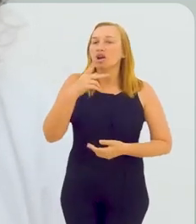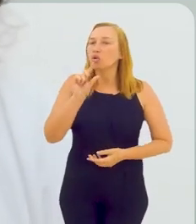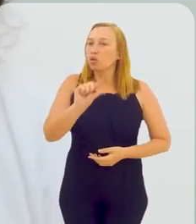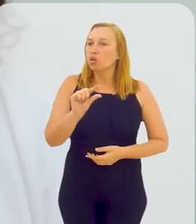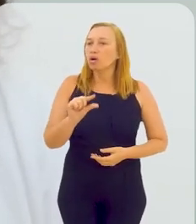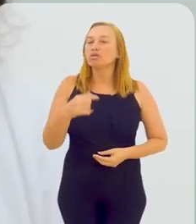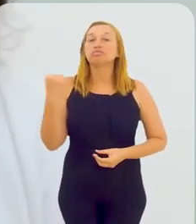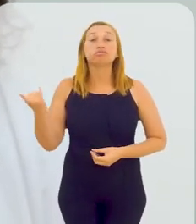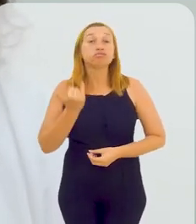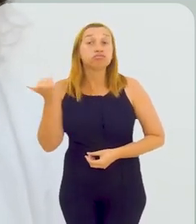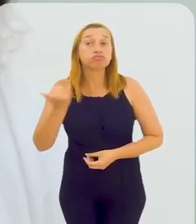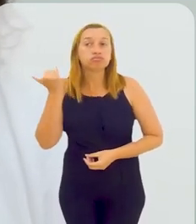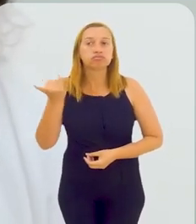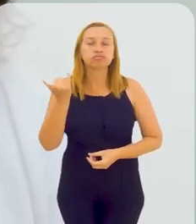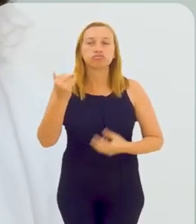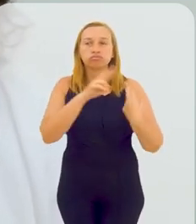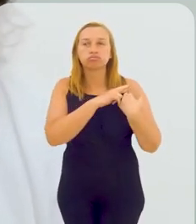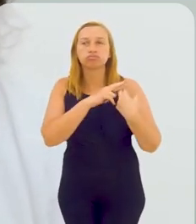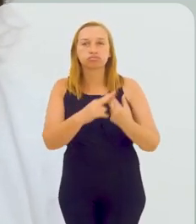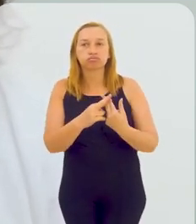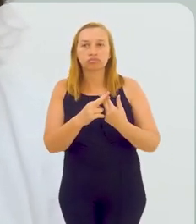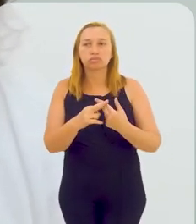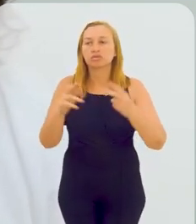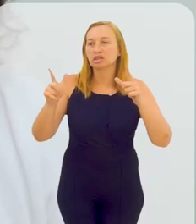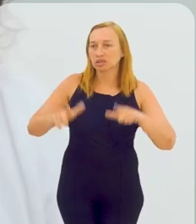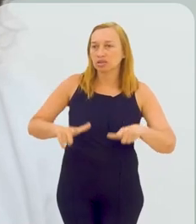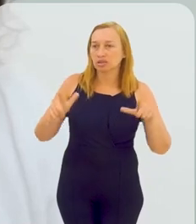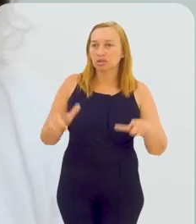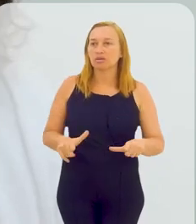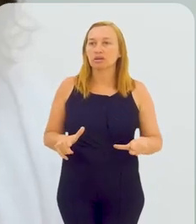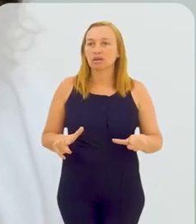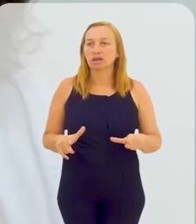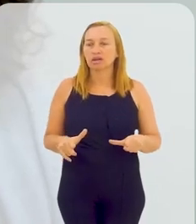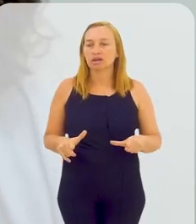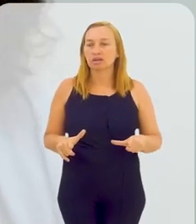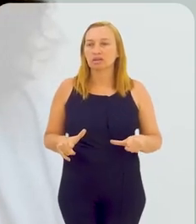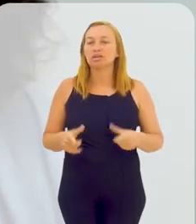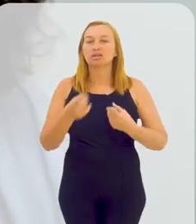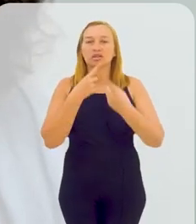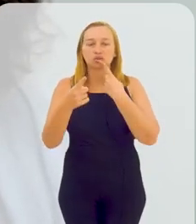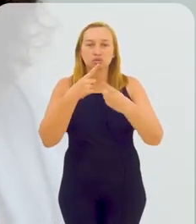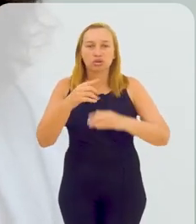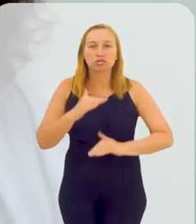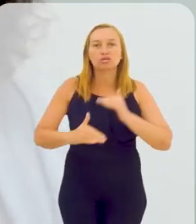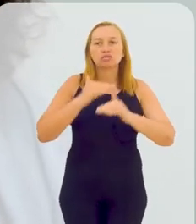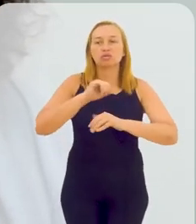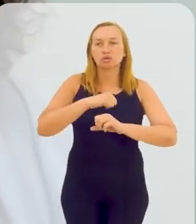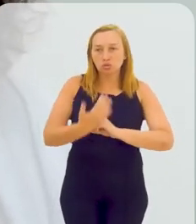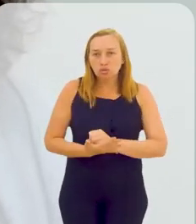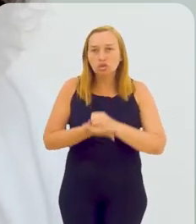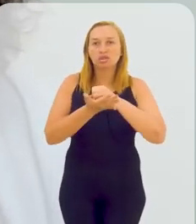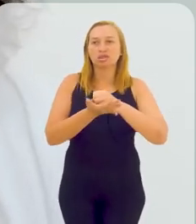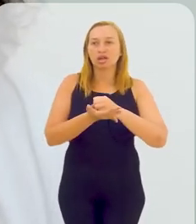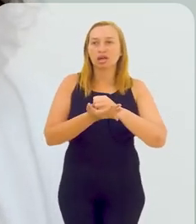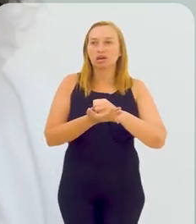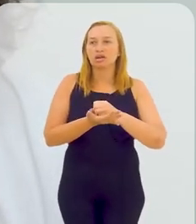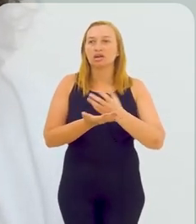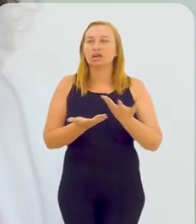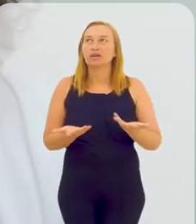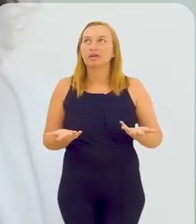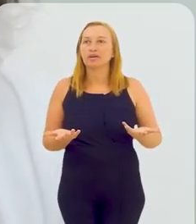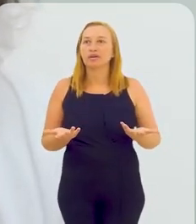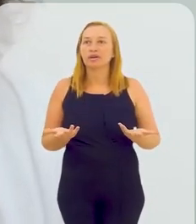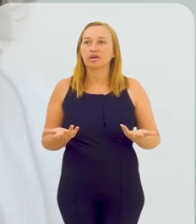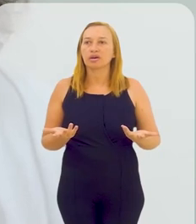Queria que você falasse um pouquinho sobre a importância de assumir esse espaço na discussão de desenvolvimento sustentável, né, e